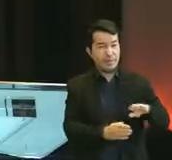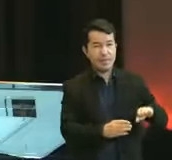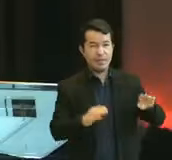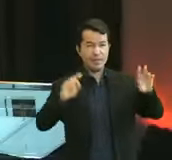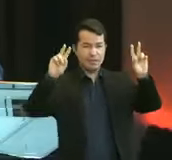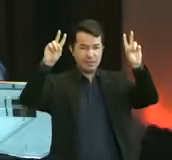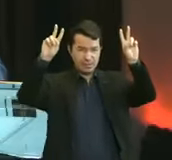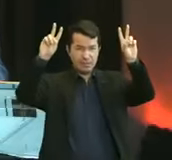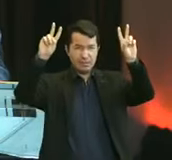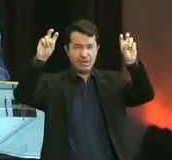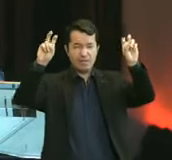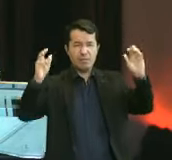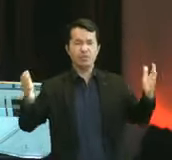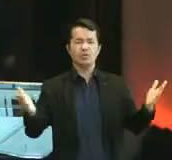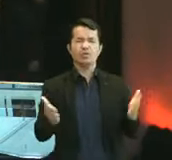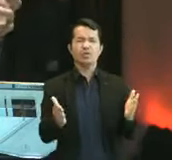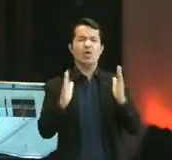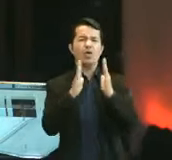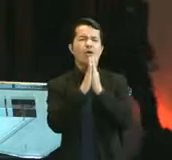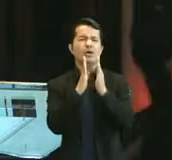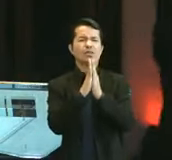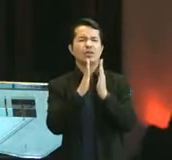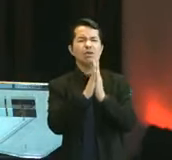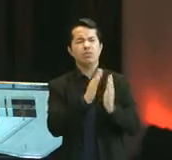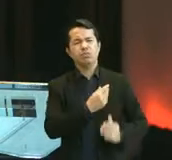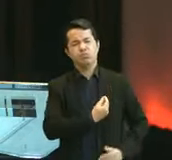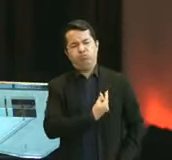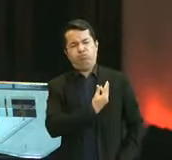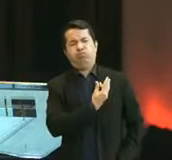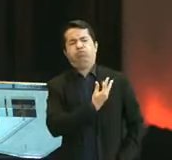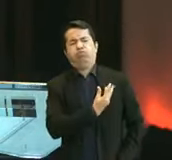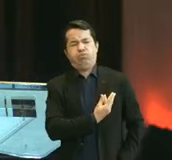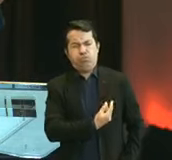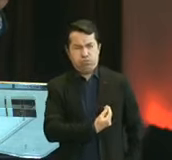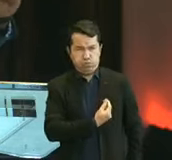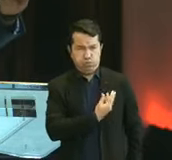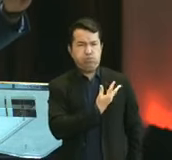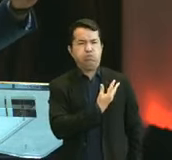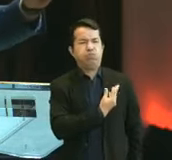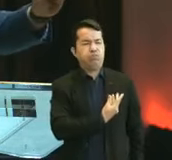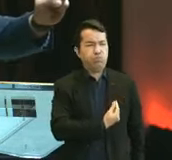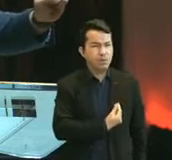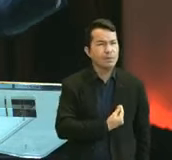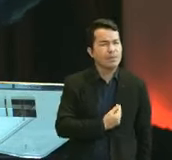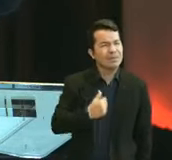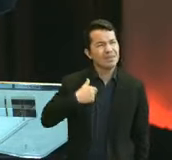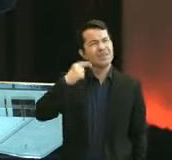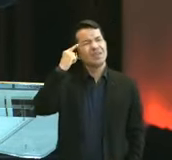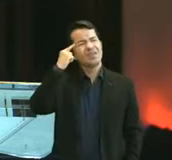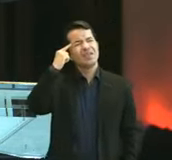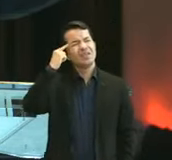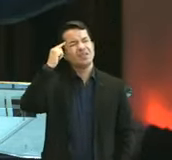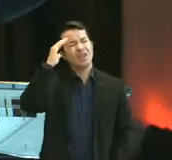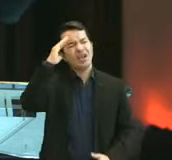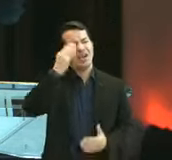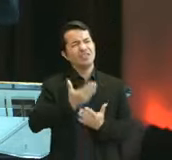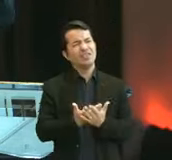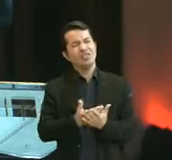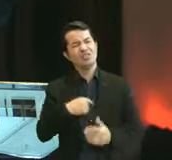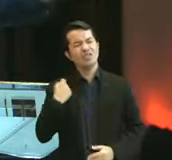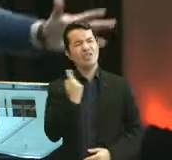Oração e Plenitude. E eu creio que a oração é o meio pelo qual nos tornamos